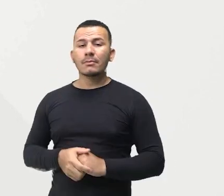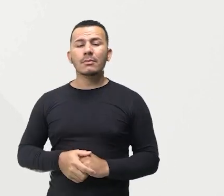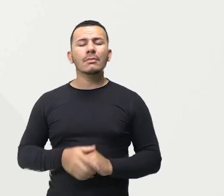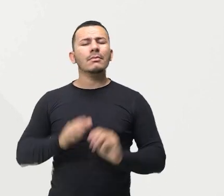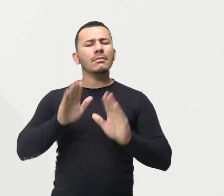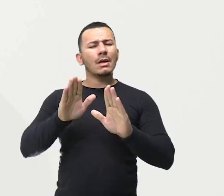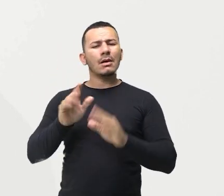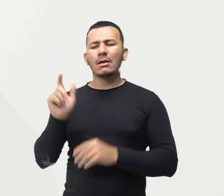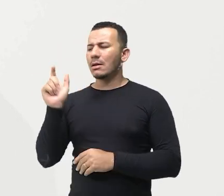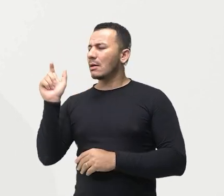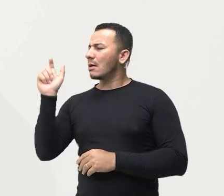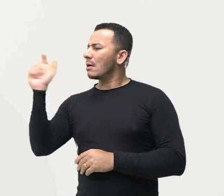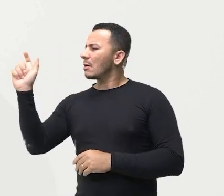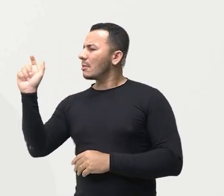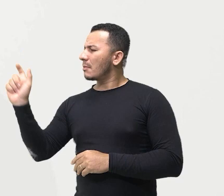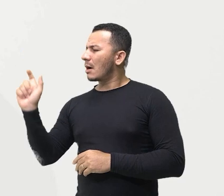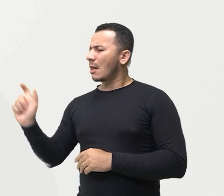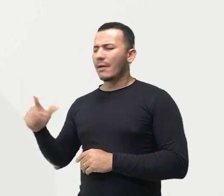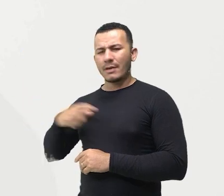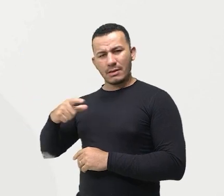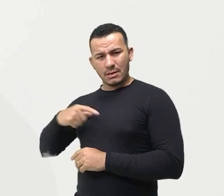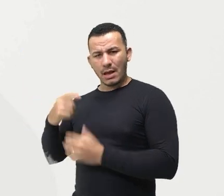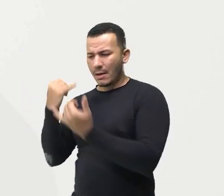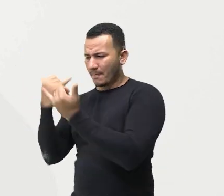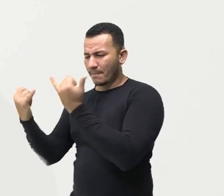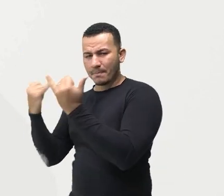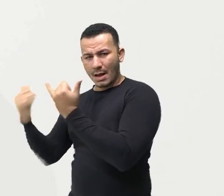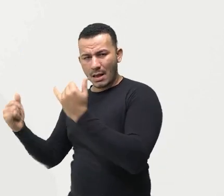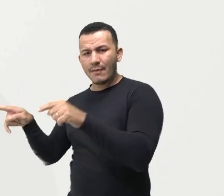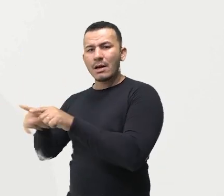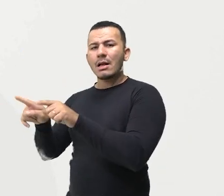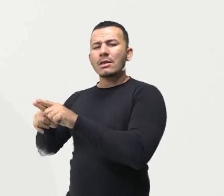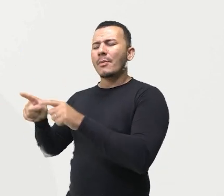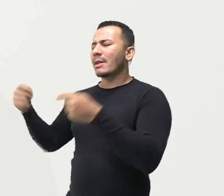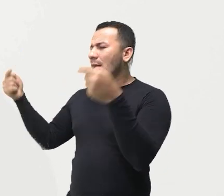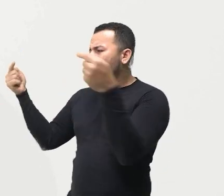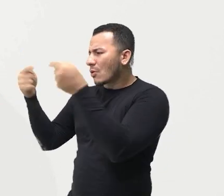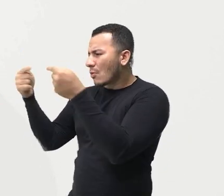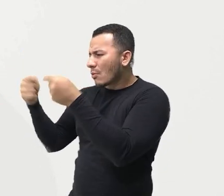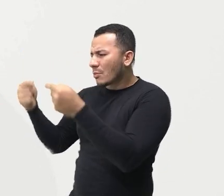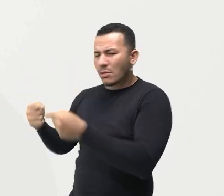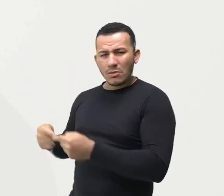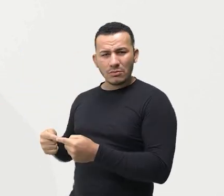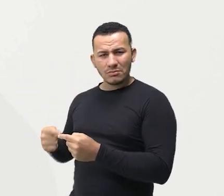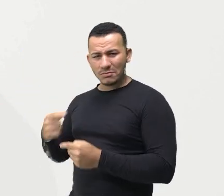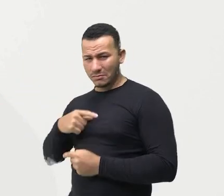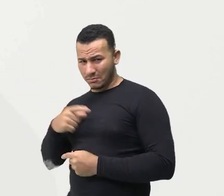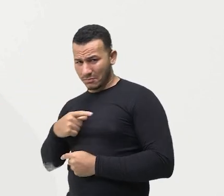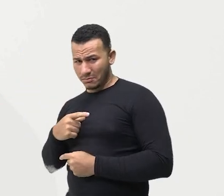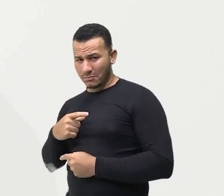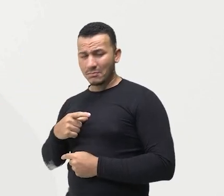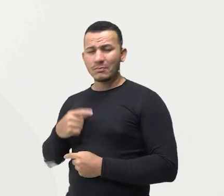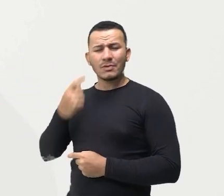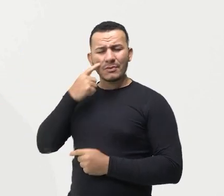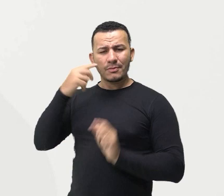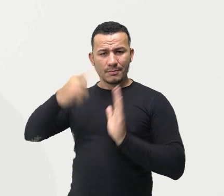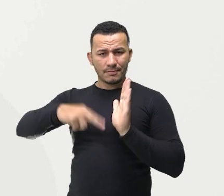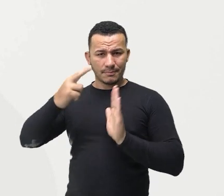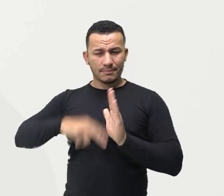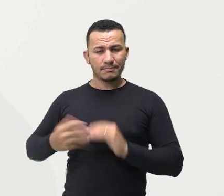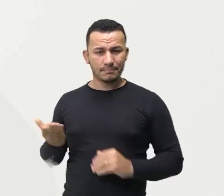gente tem palavras com terminações semelhantes, sons bem idênticos, logo nesses primeiros versos? Deem uma